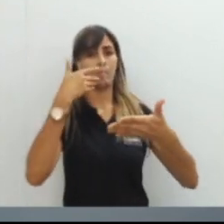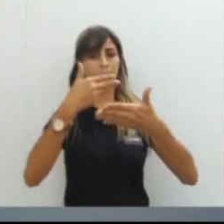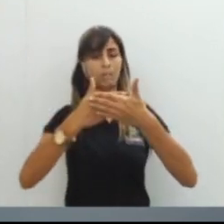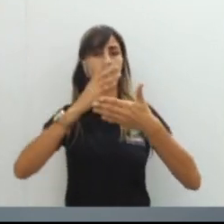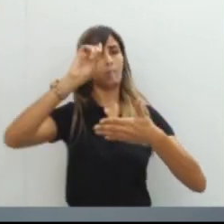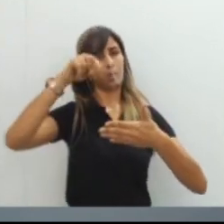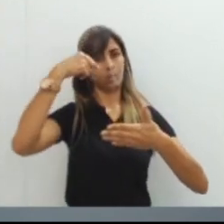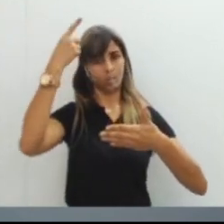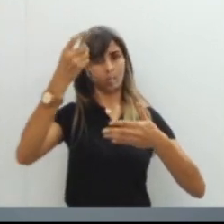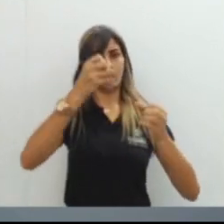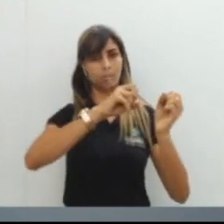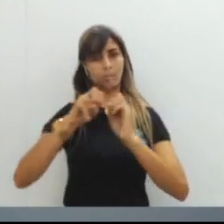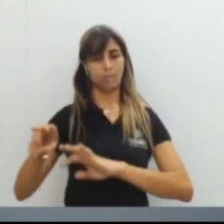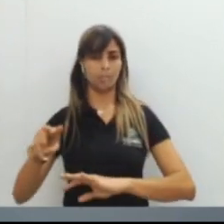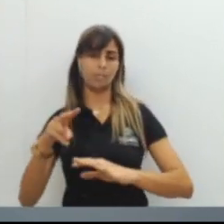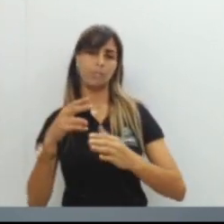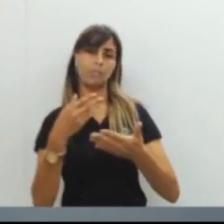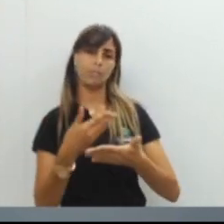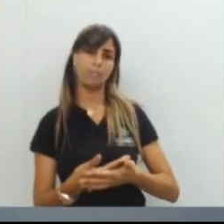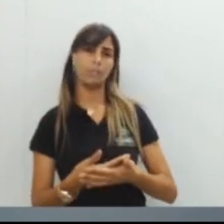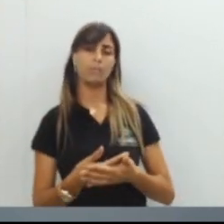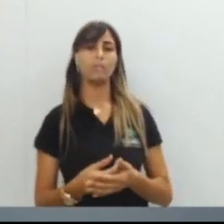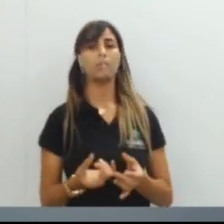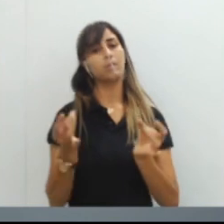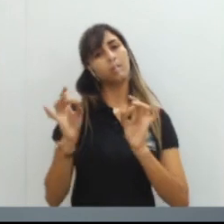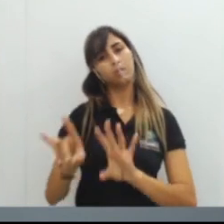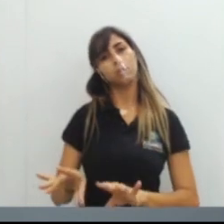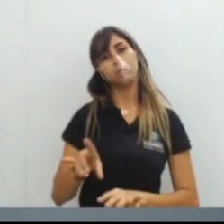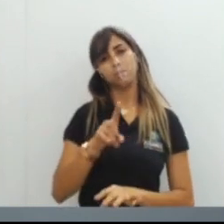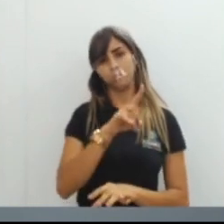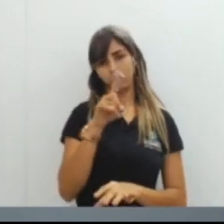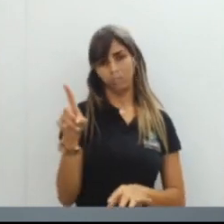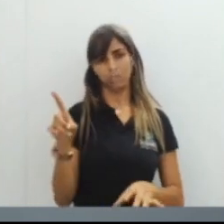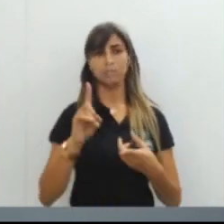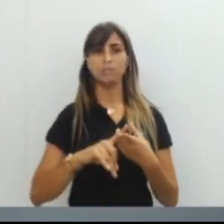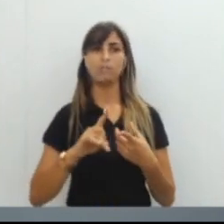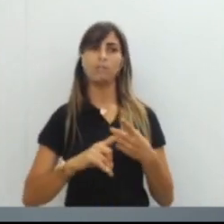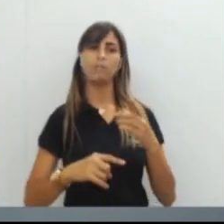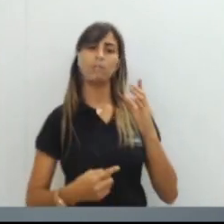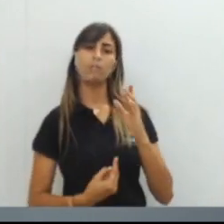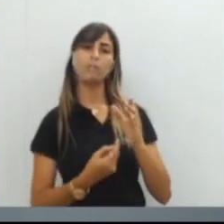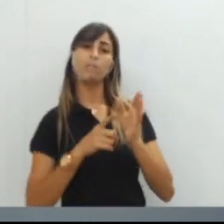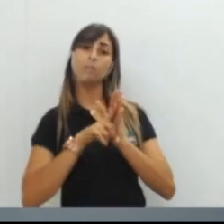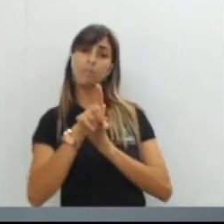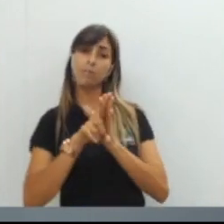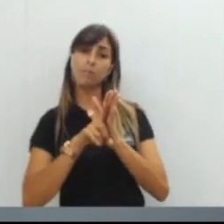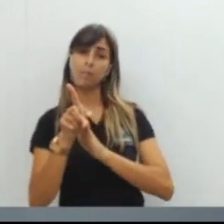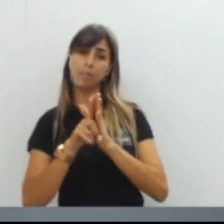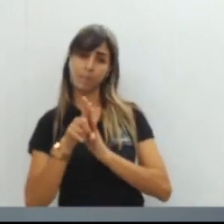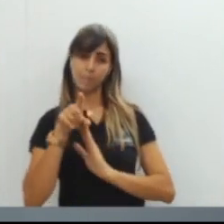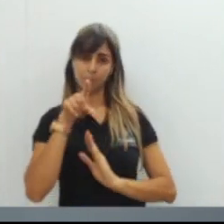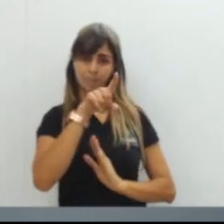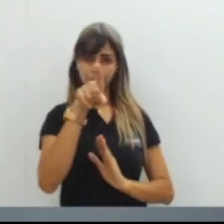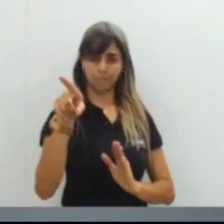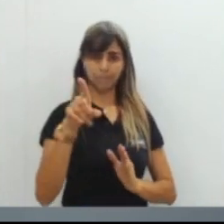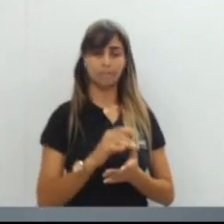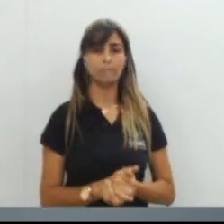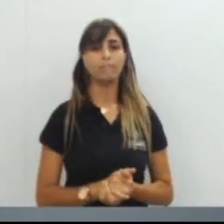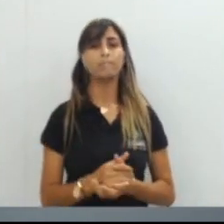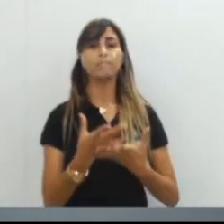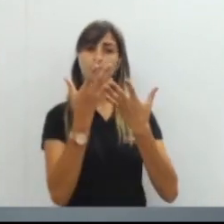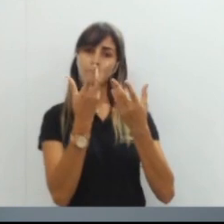na próxima aula da semana que vem. Eu quero deixar para vocês aqui uma pesquisa, tá? Olha,